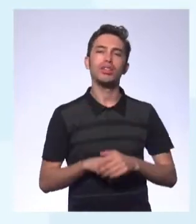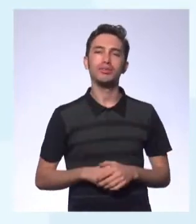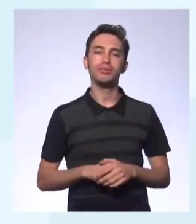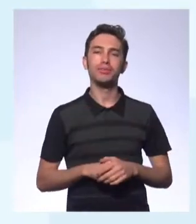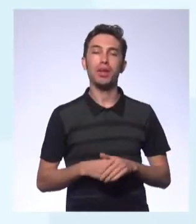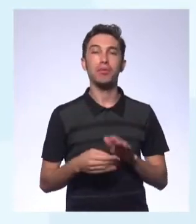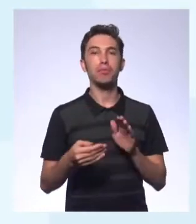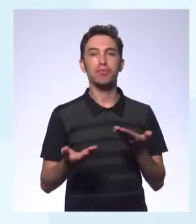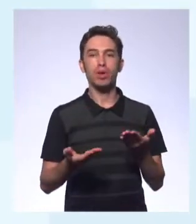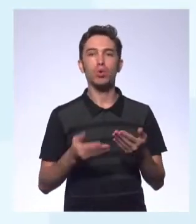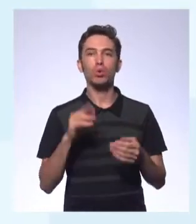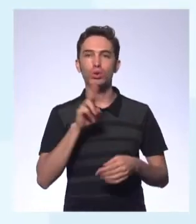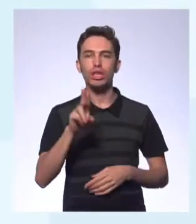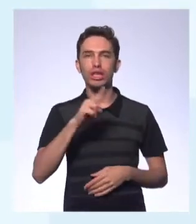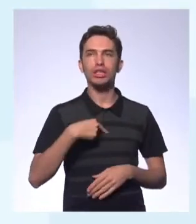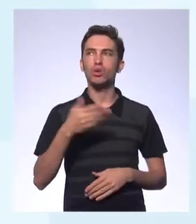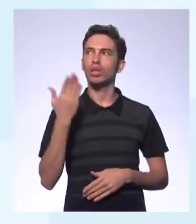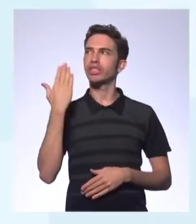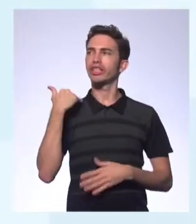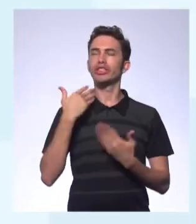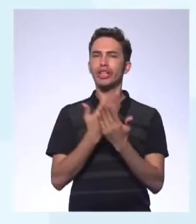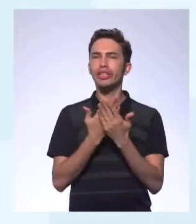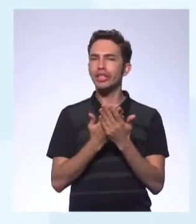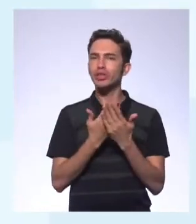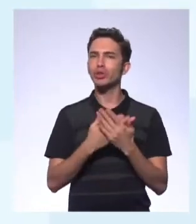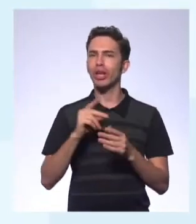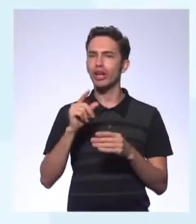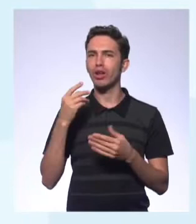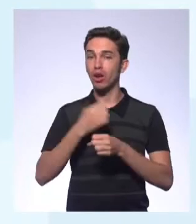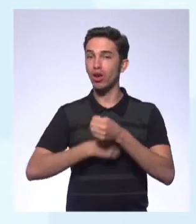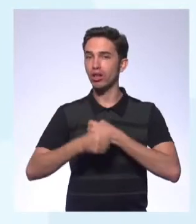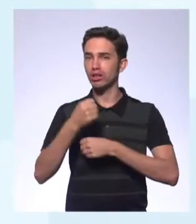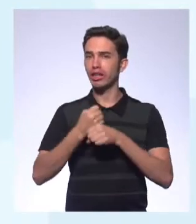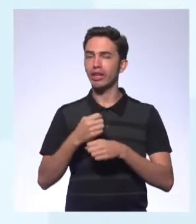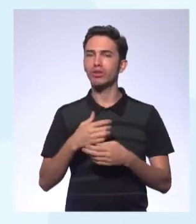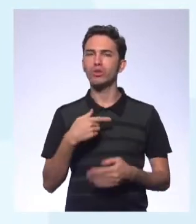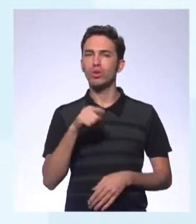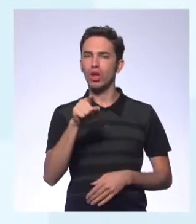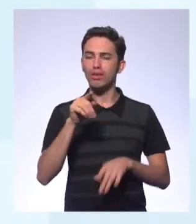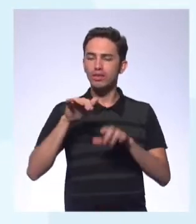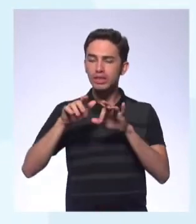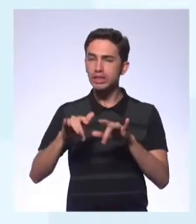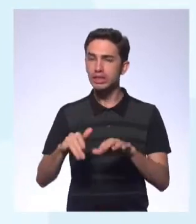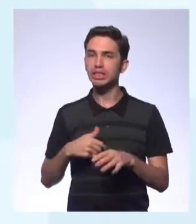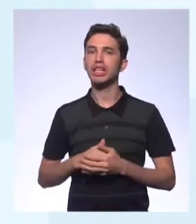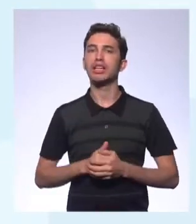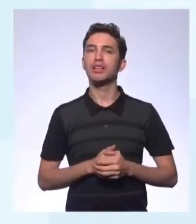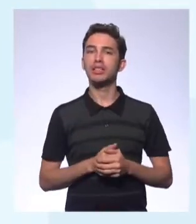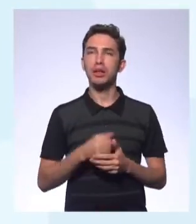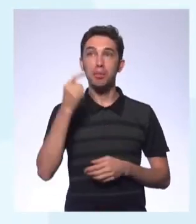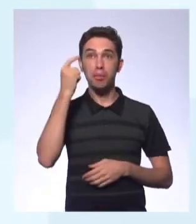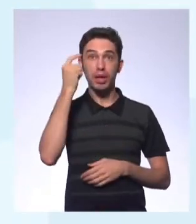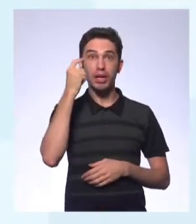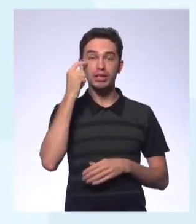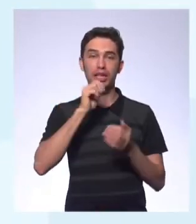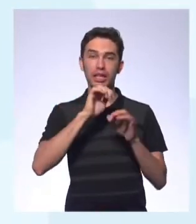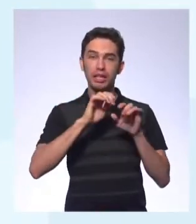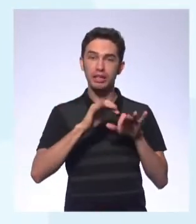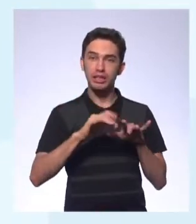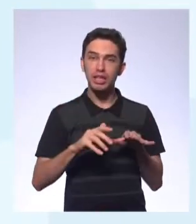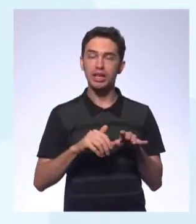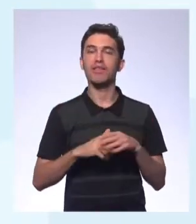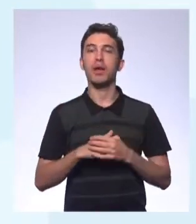Pautada aí no que nós já estamos estudando ao longo desse ano. Dedinho no teclado, pense e